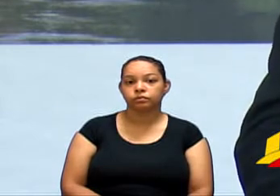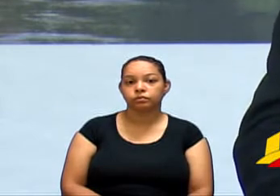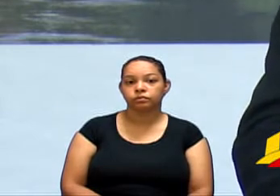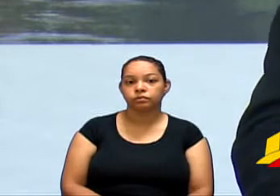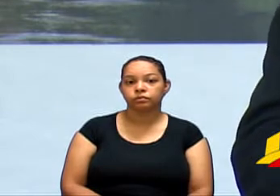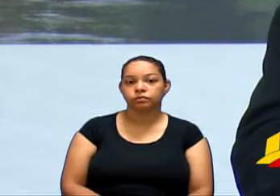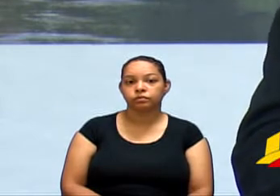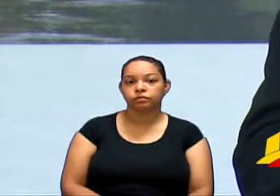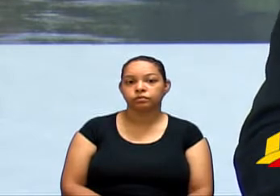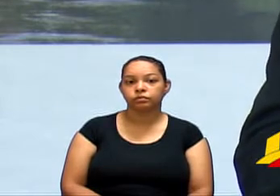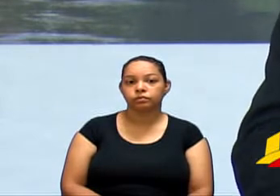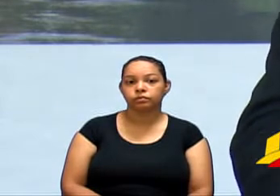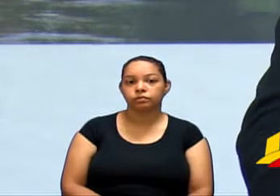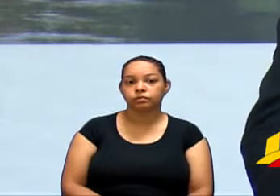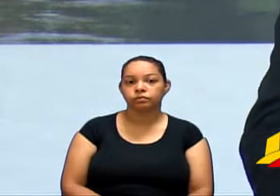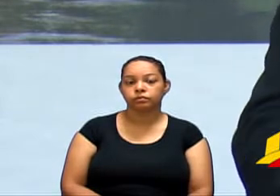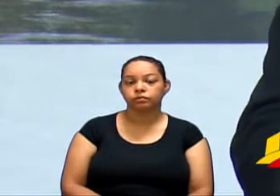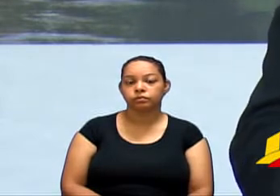sim